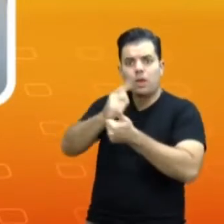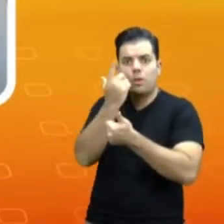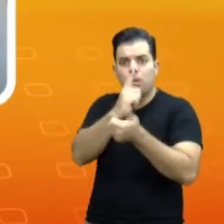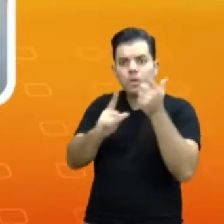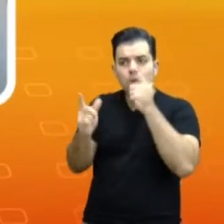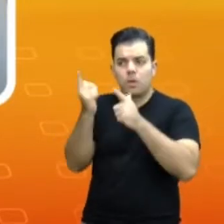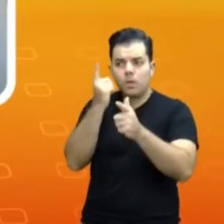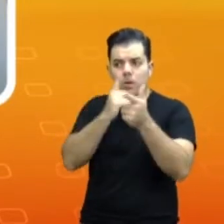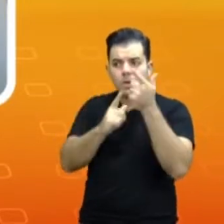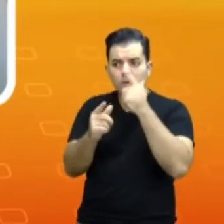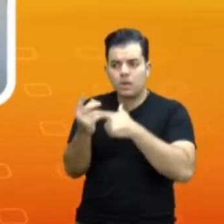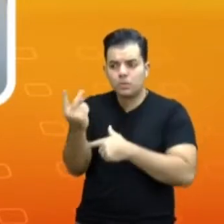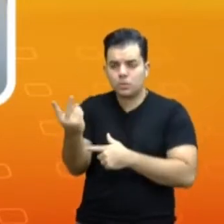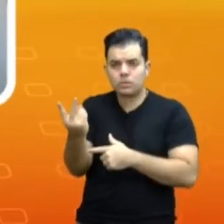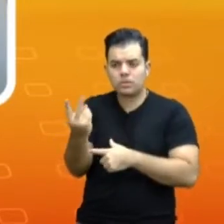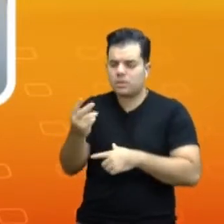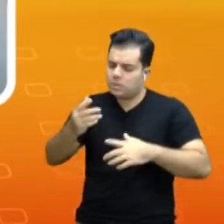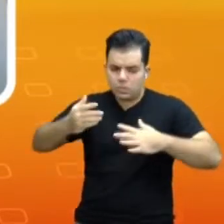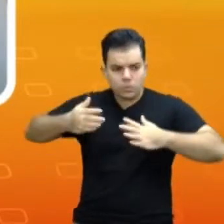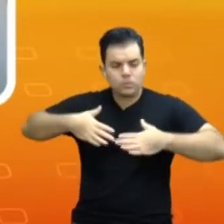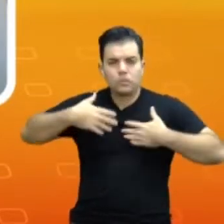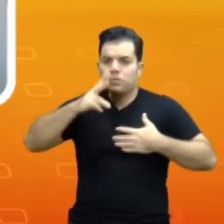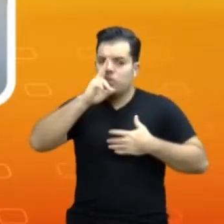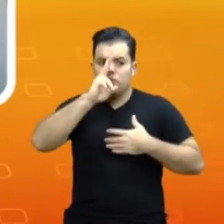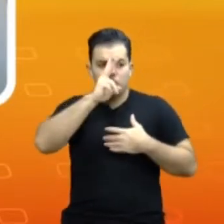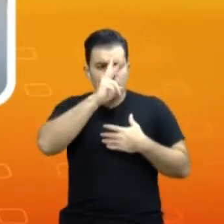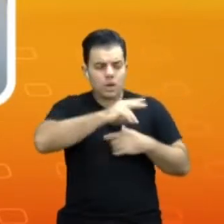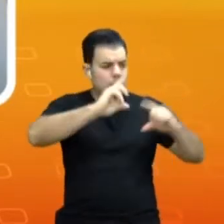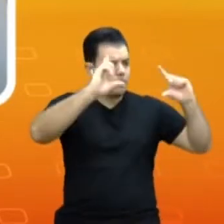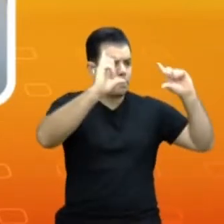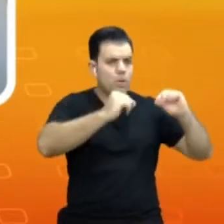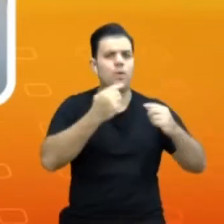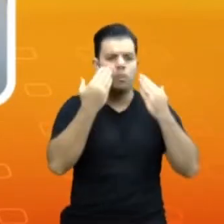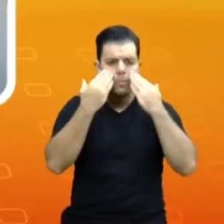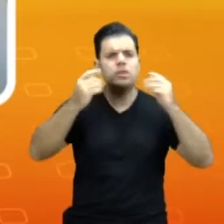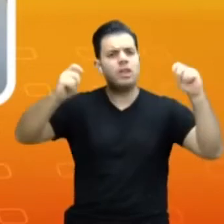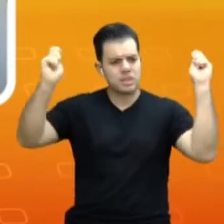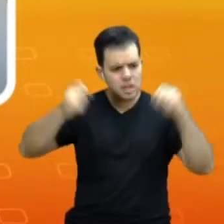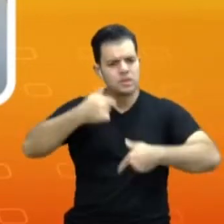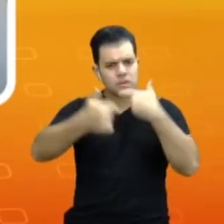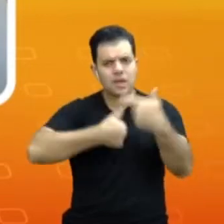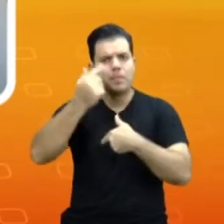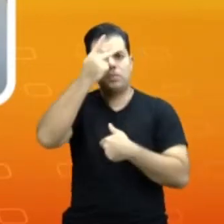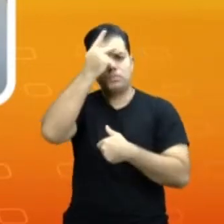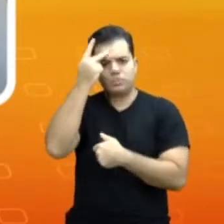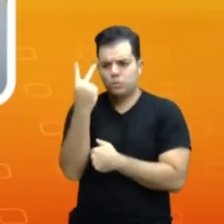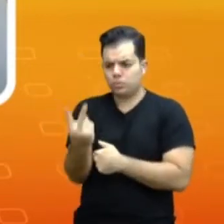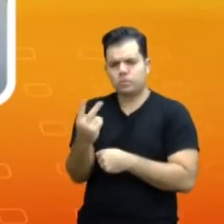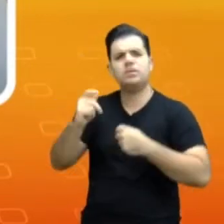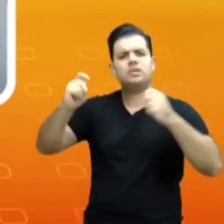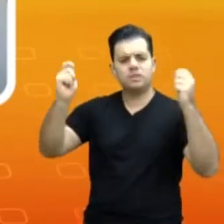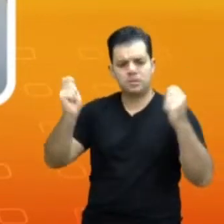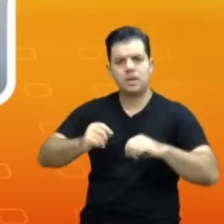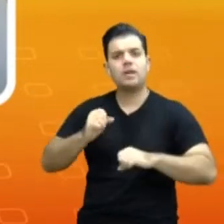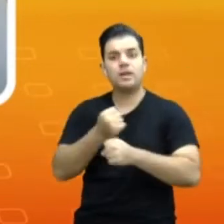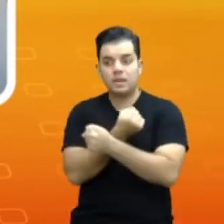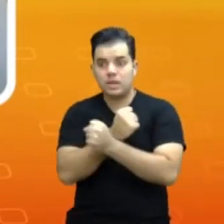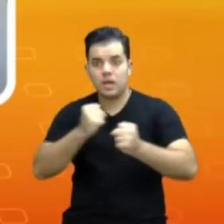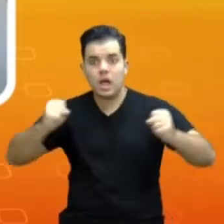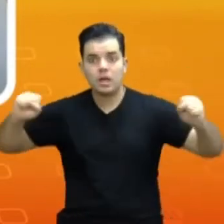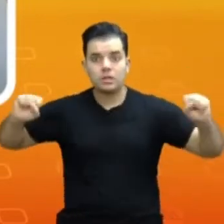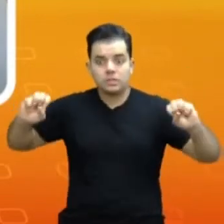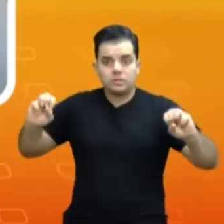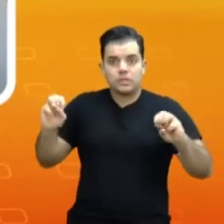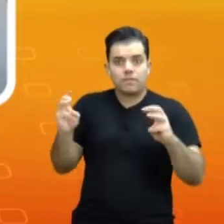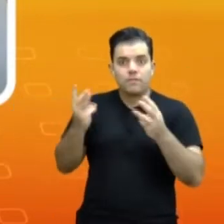gente, assim, é assustador, né, mostrar que é possível fazer um grande evento,